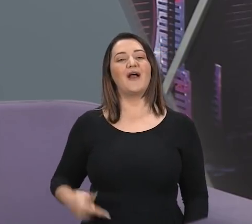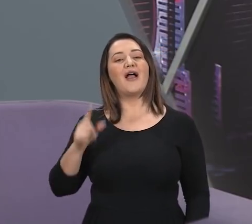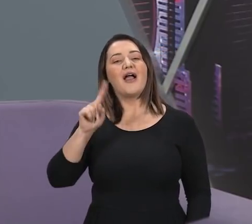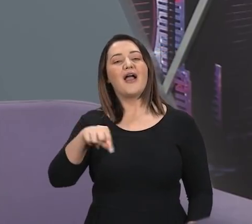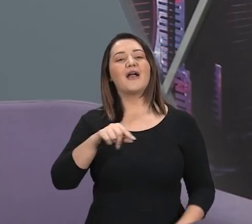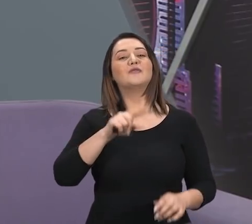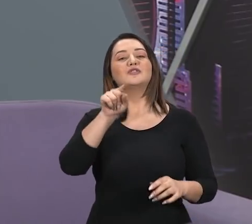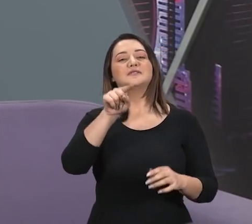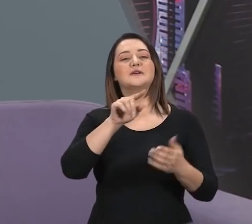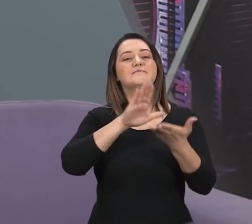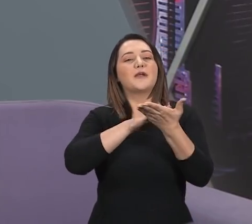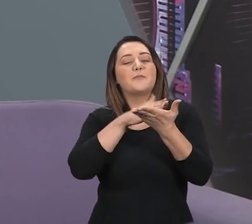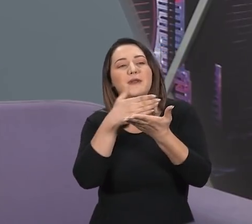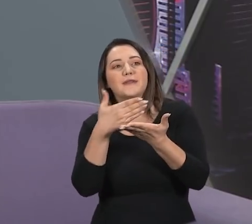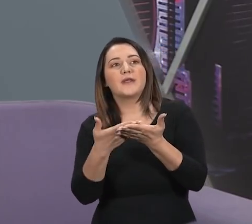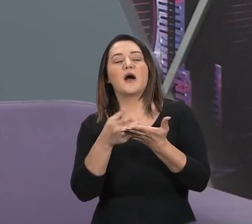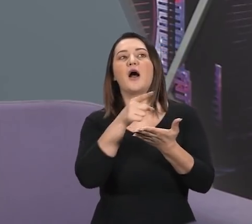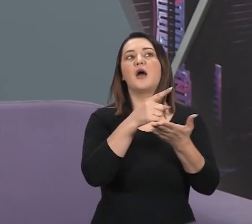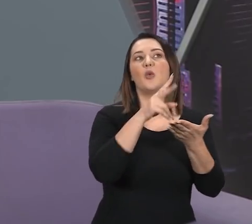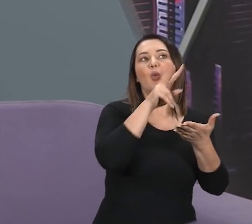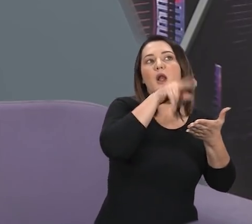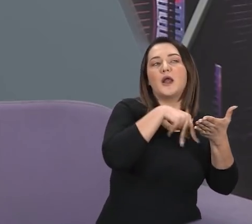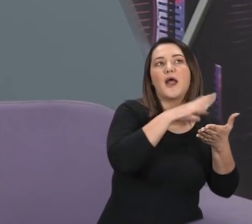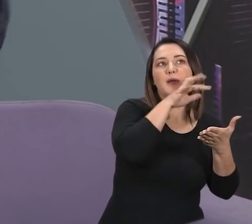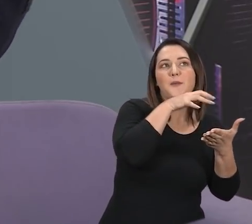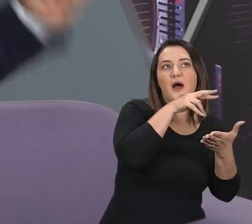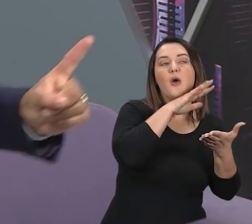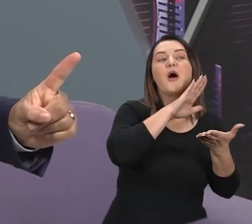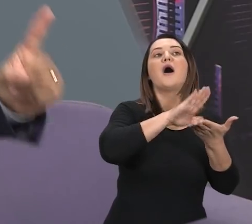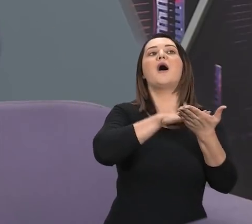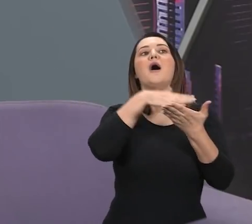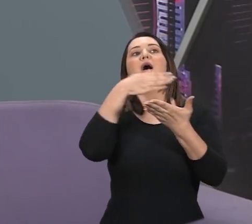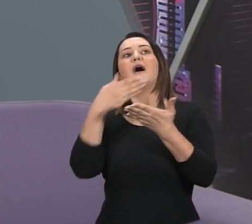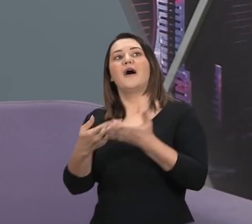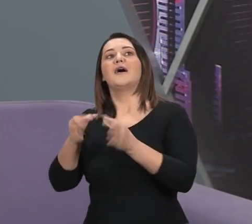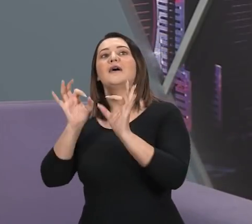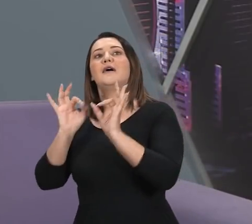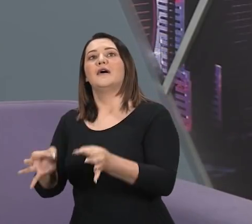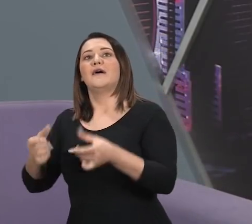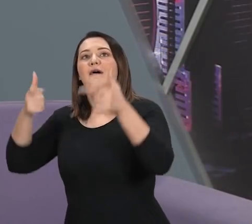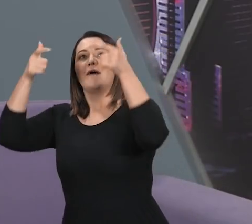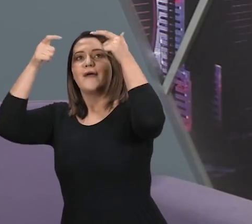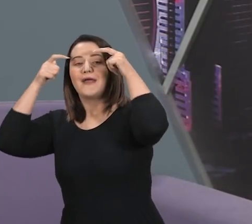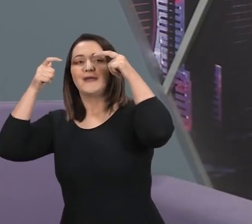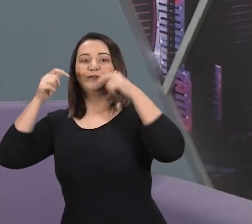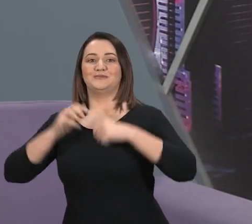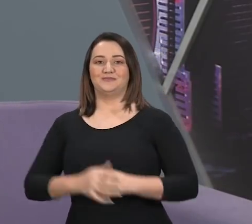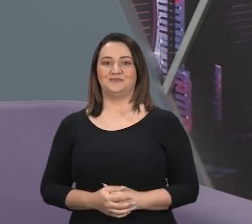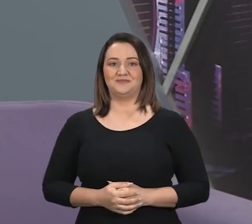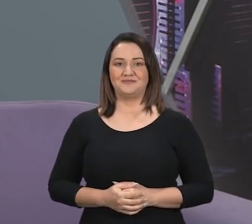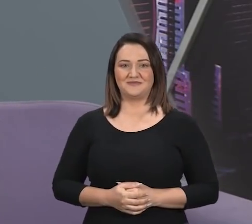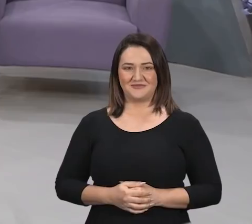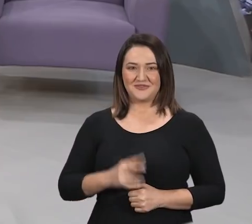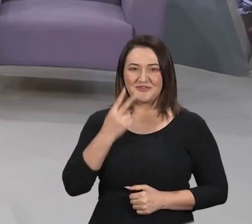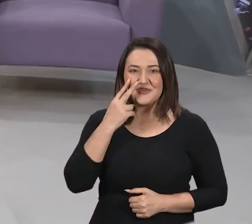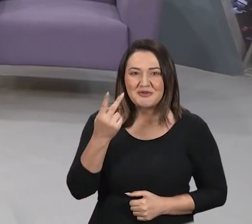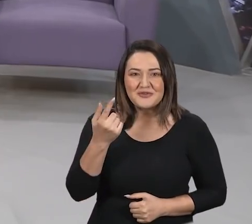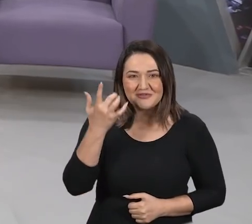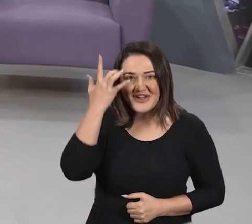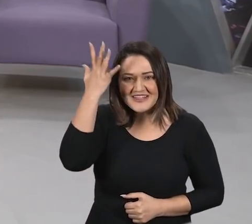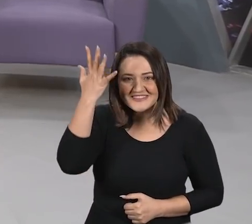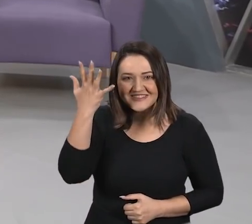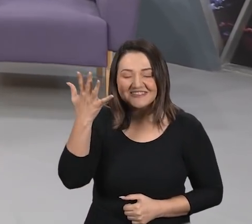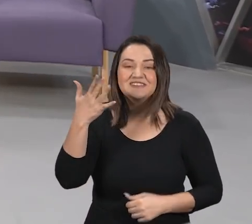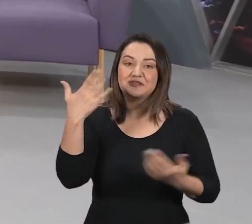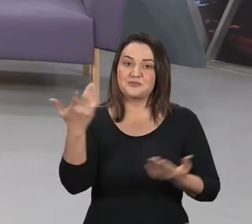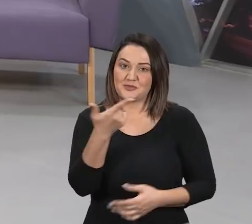reino, conforme a Bíblia Sagrada, nas profecias de Daniel e também do Apocalipse. Certo? Viu